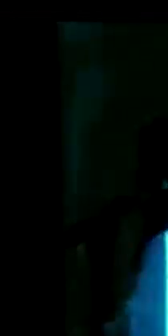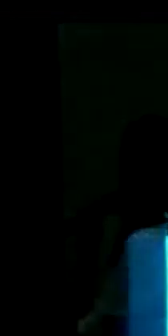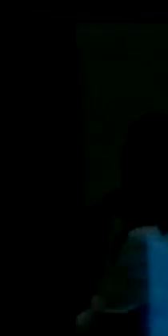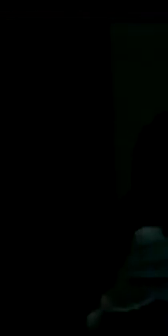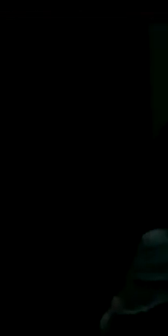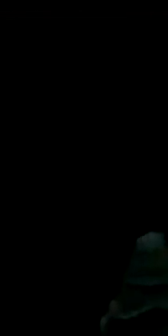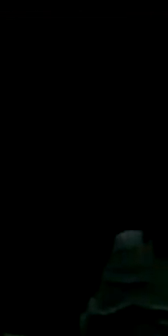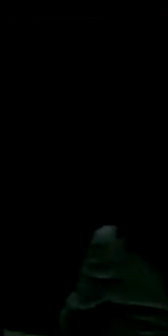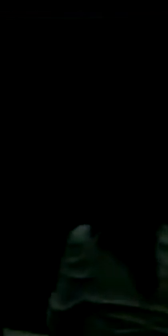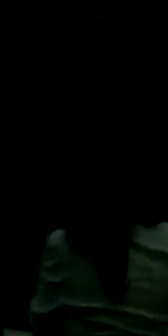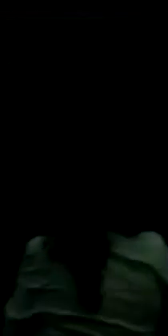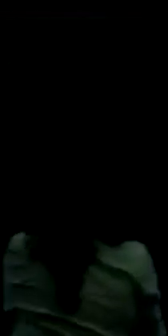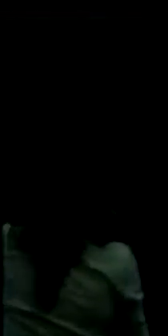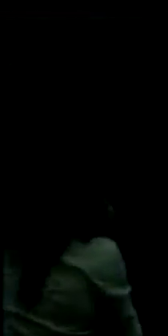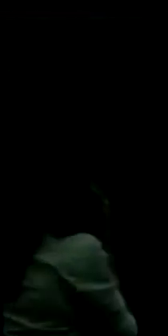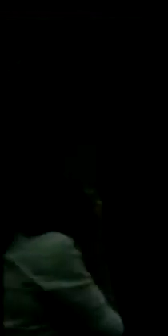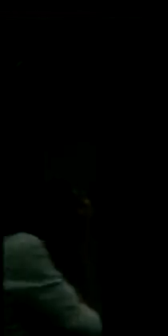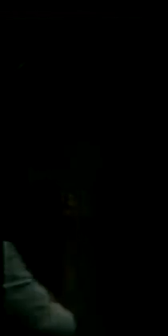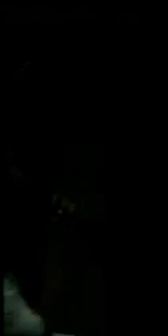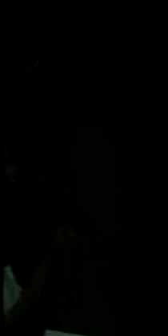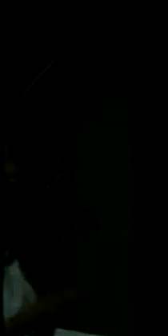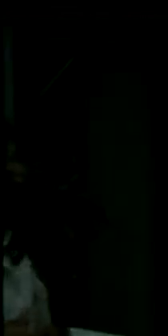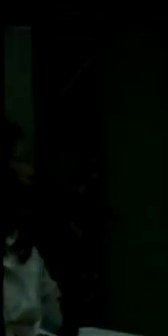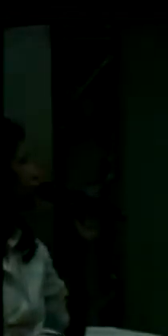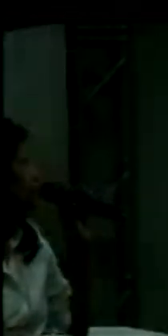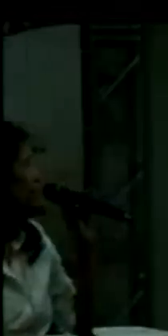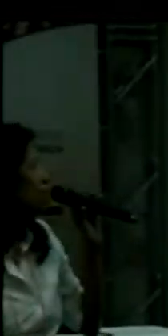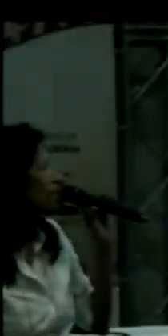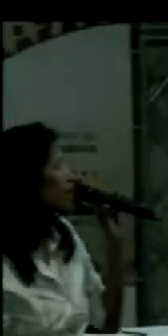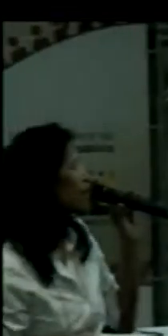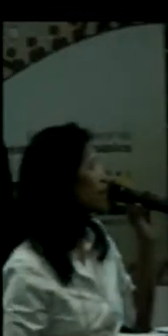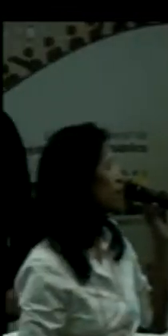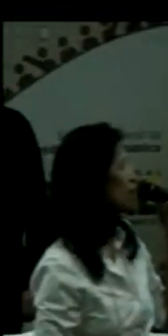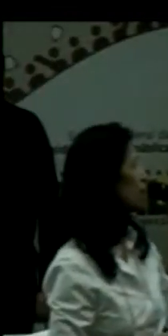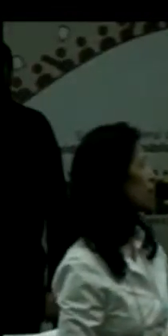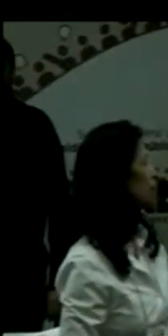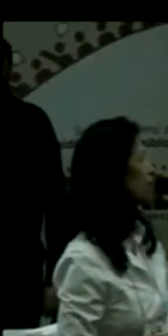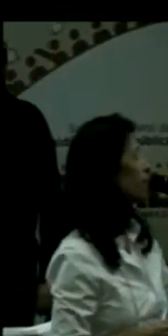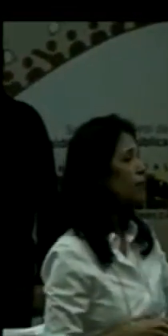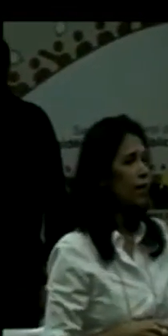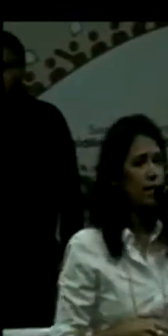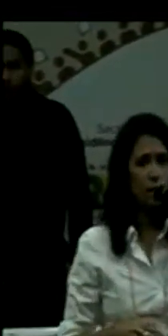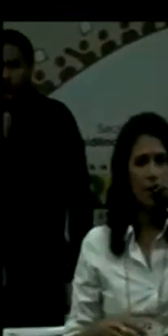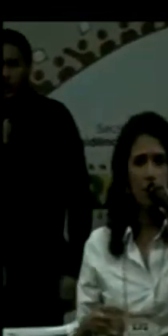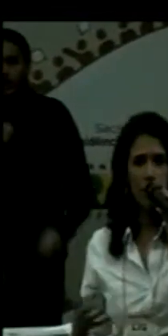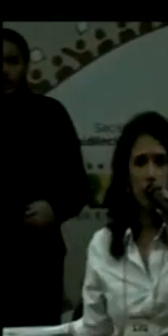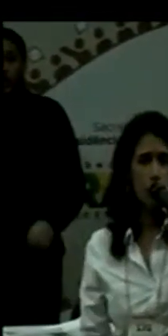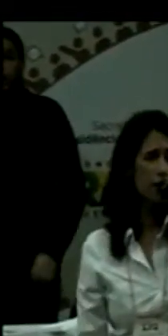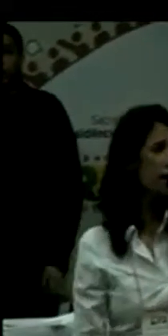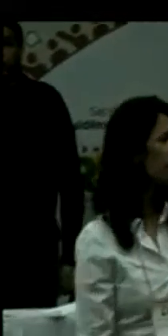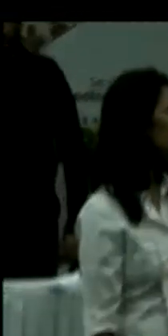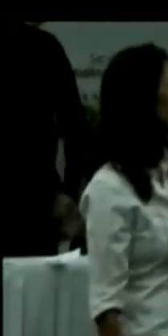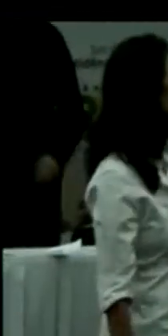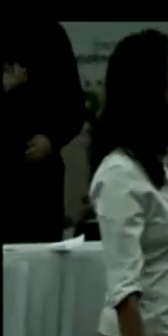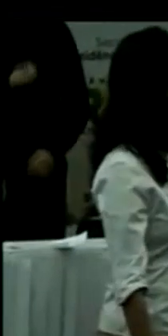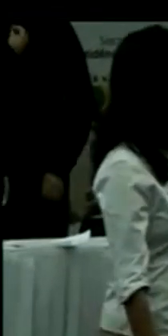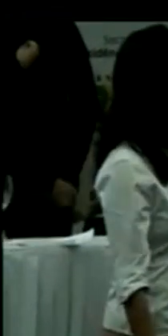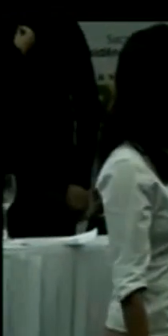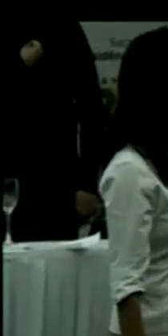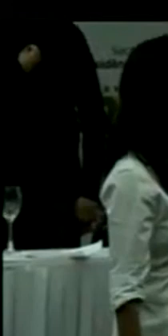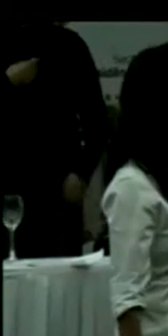pelo grupo, a gente viu a questão do reordenamento dos diversos elementos existentes que favorece a participação social,